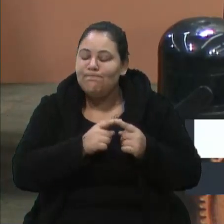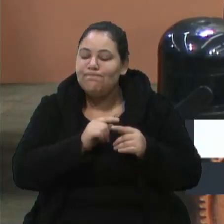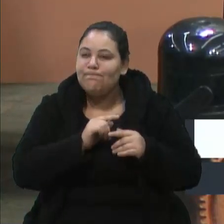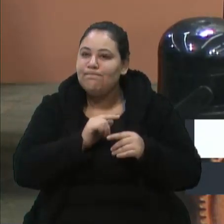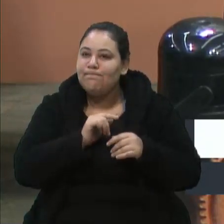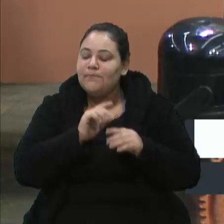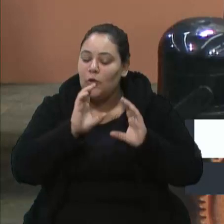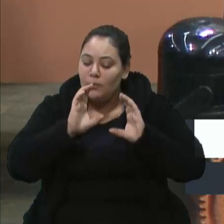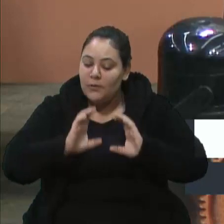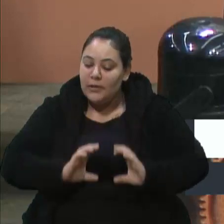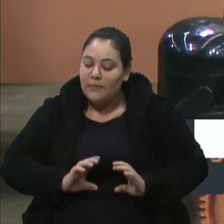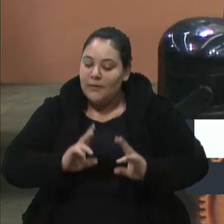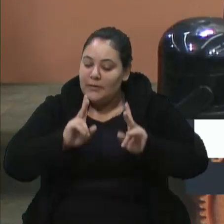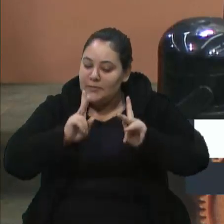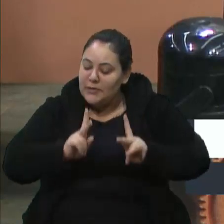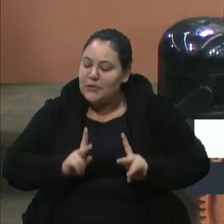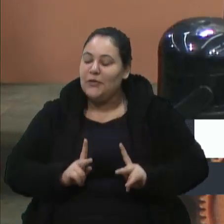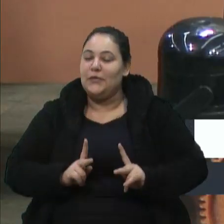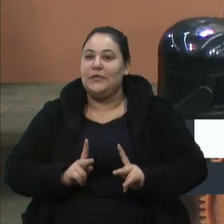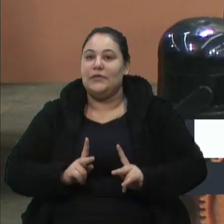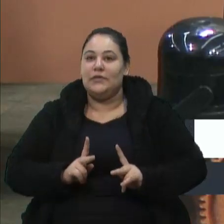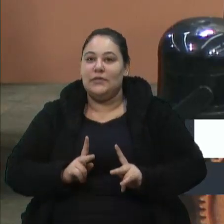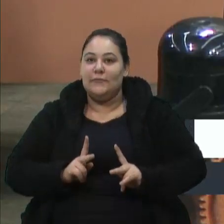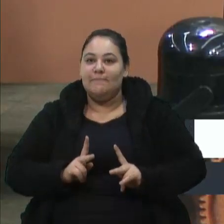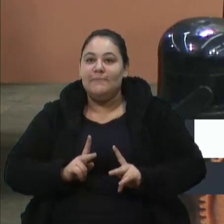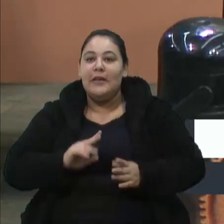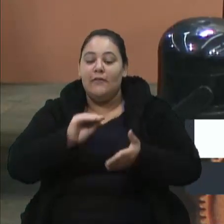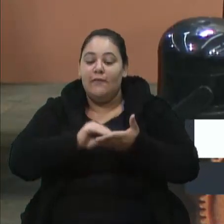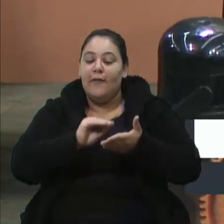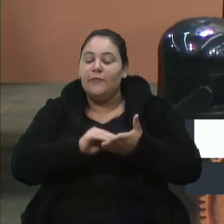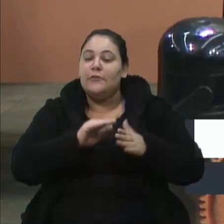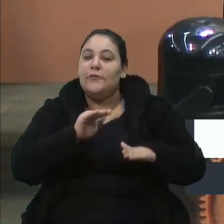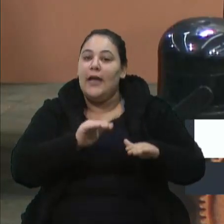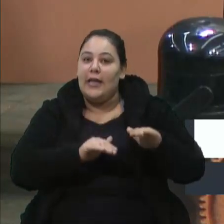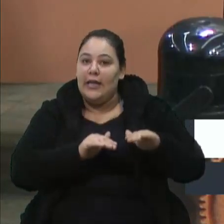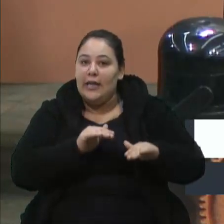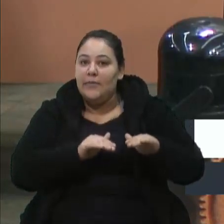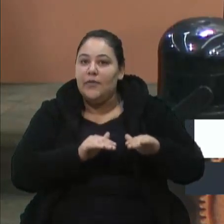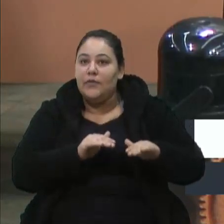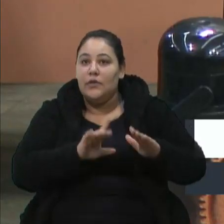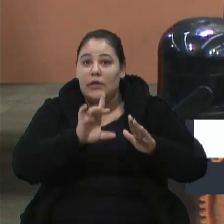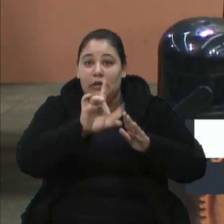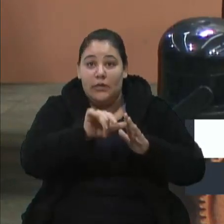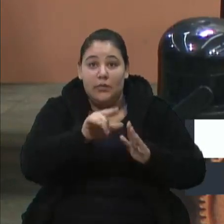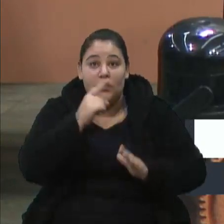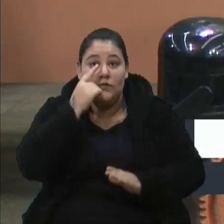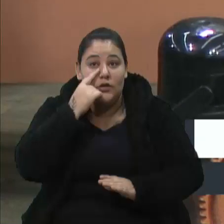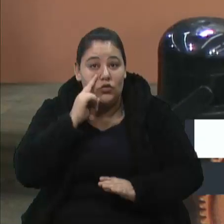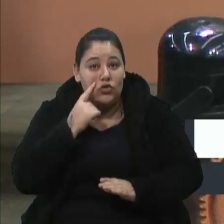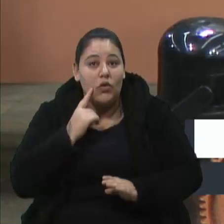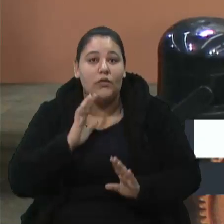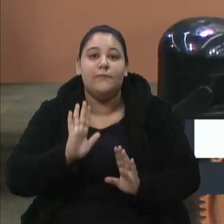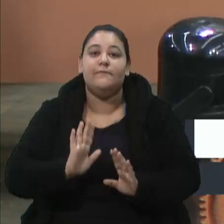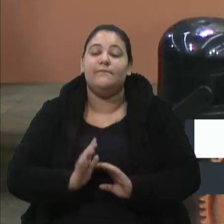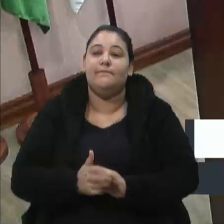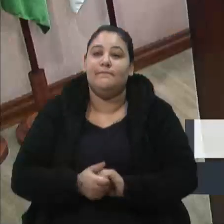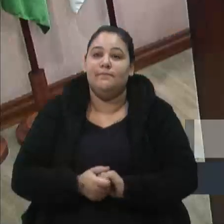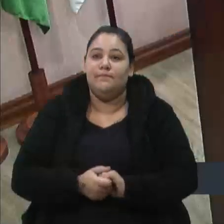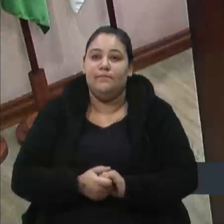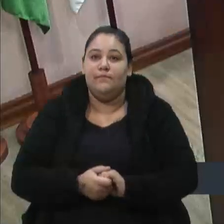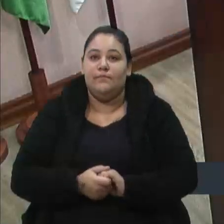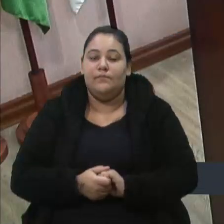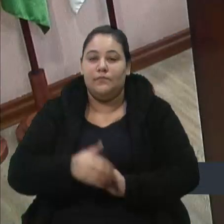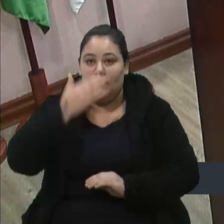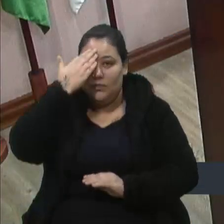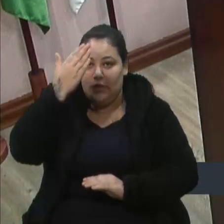de extremos, de falta de equilíbrio, e depois vem o choro. Muito obrigado. Obrigado, vereador. Só para